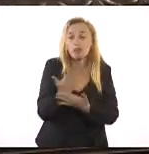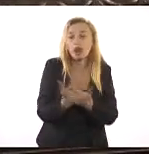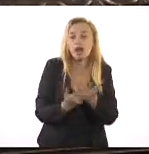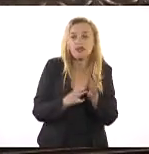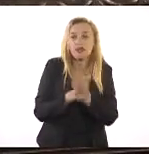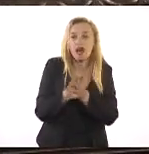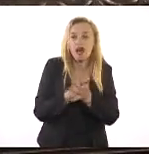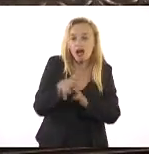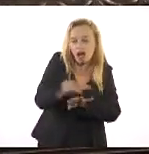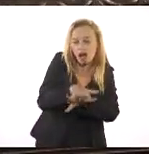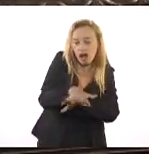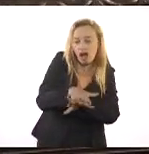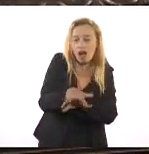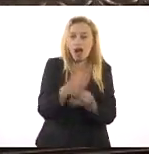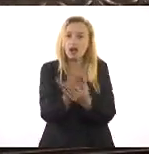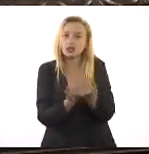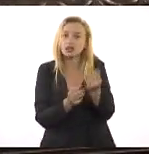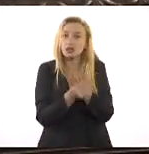as mãos.